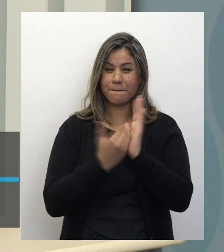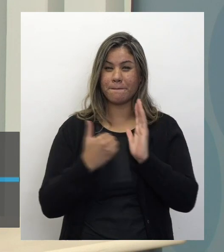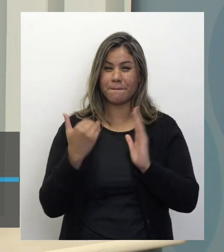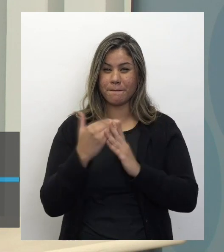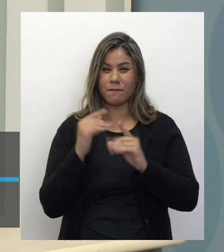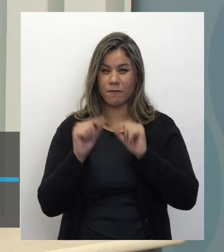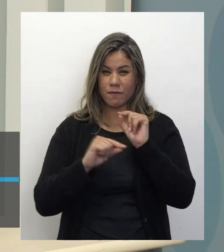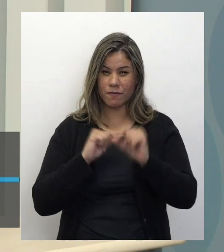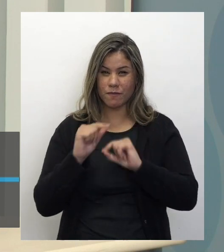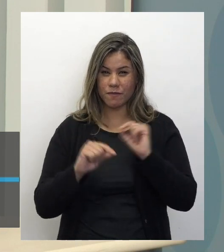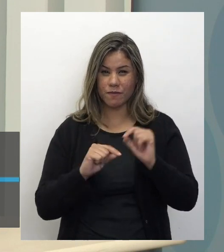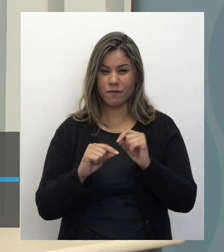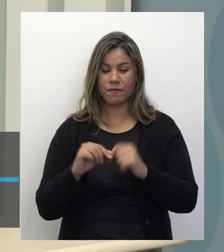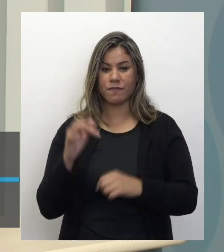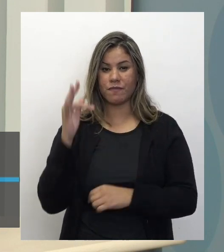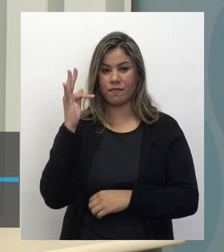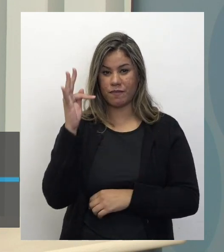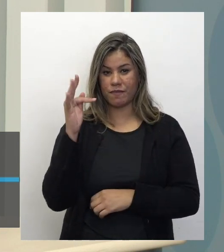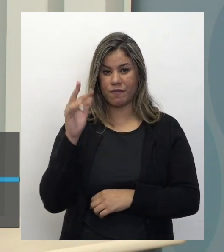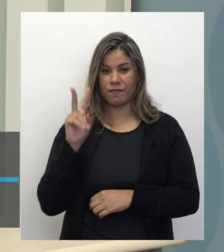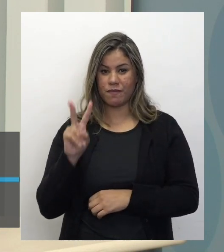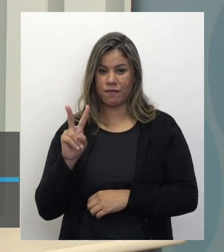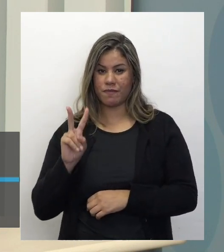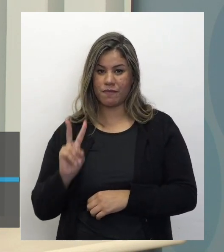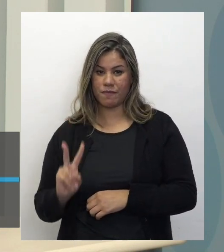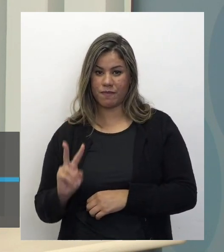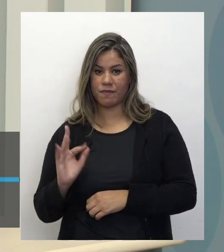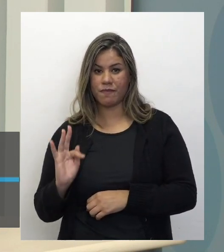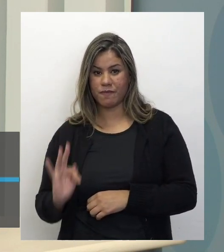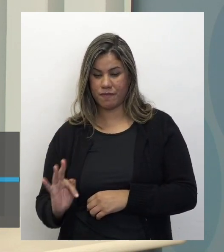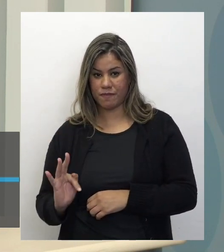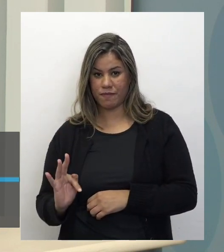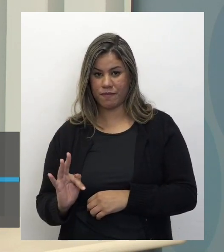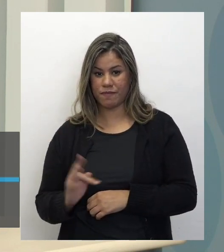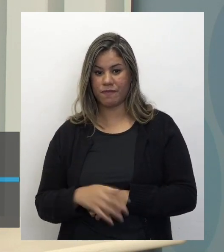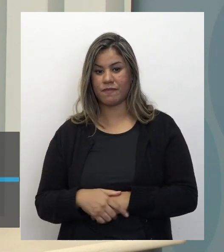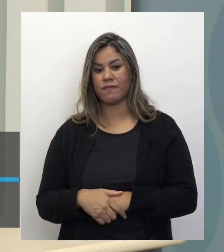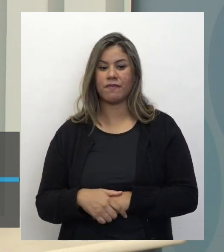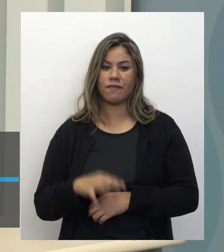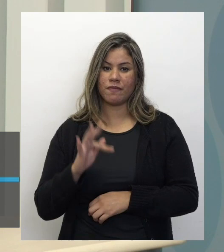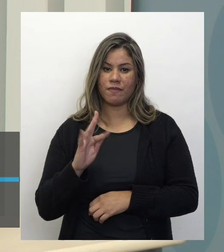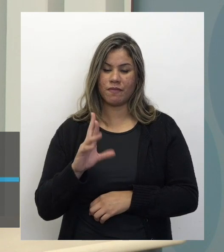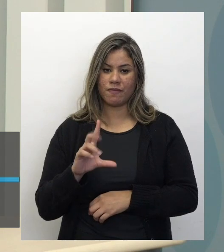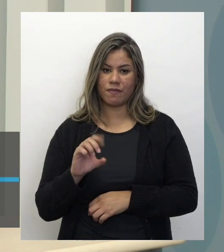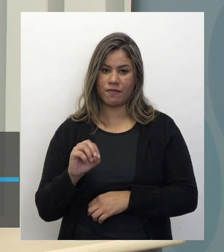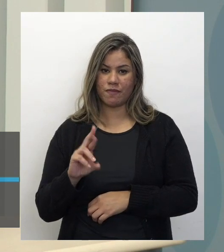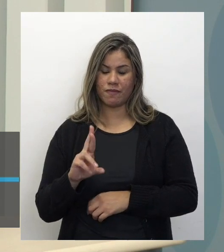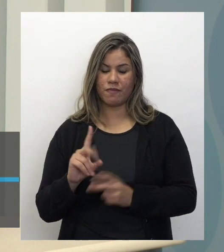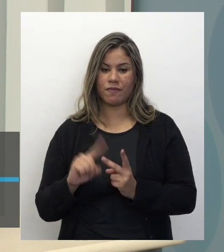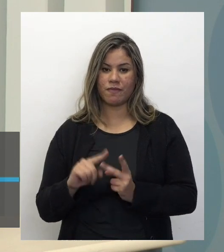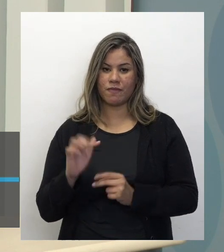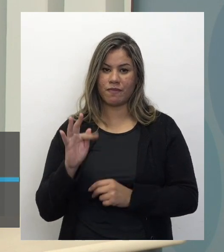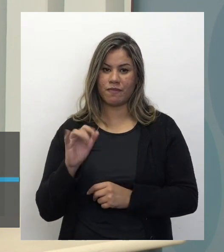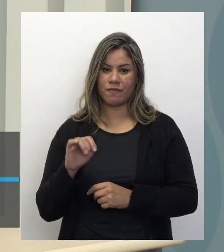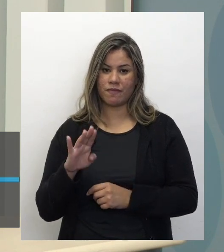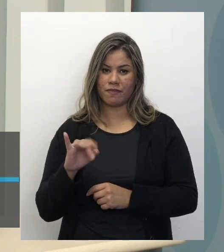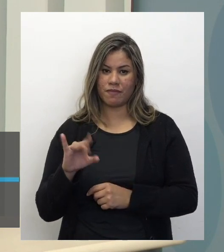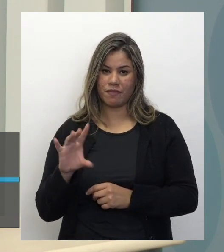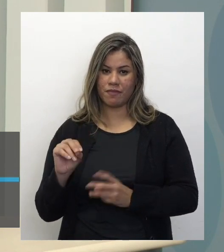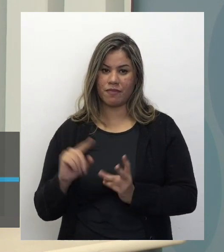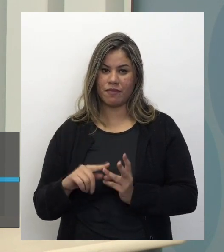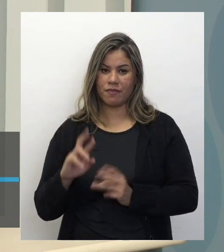está respondendo F, V, V, F. Eu tenho aqui a Flor Bela, Fabrício,